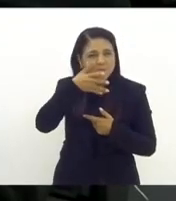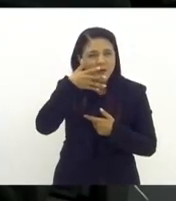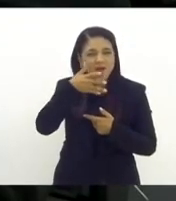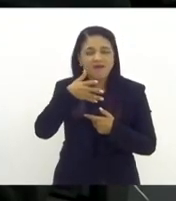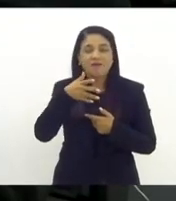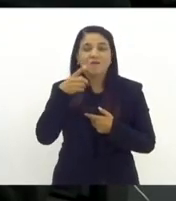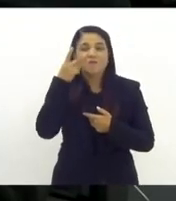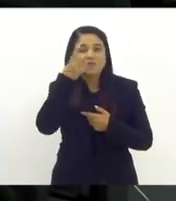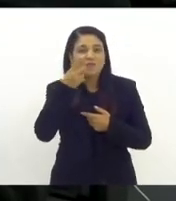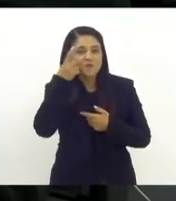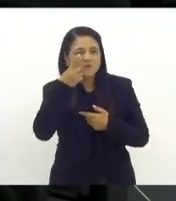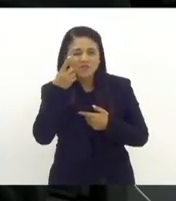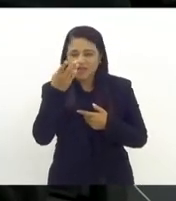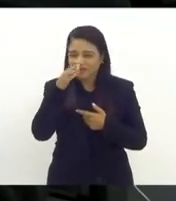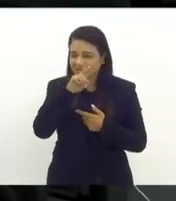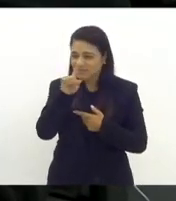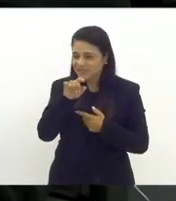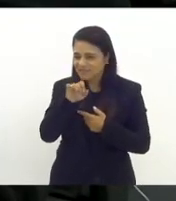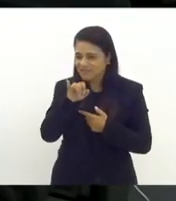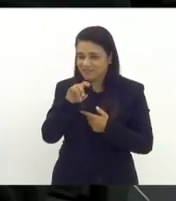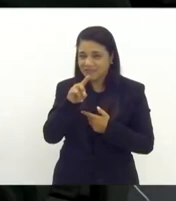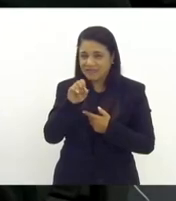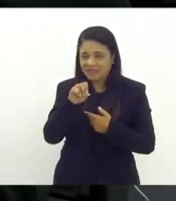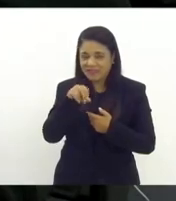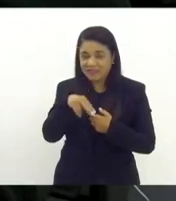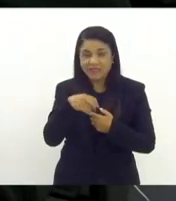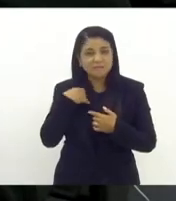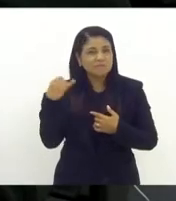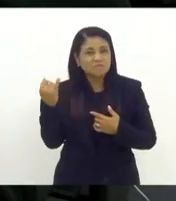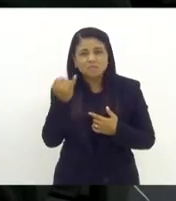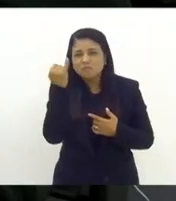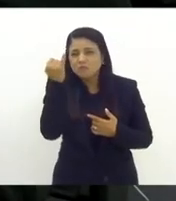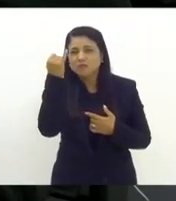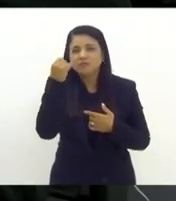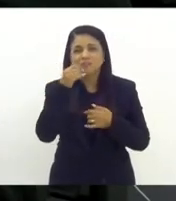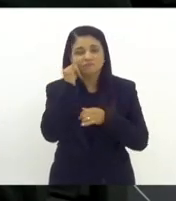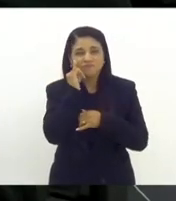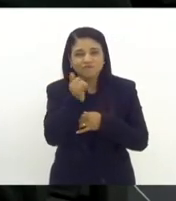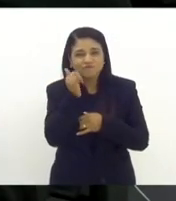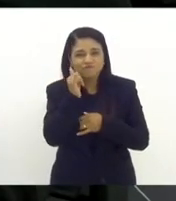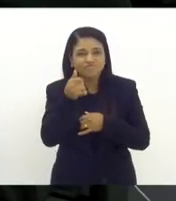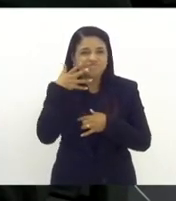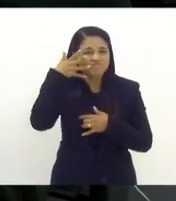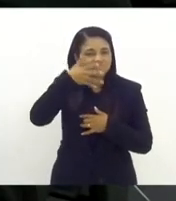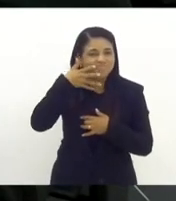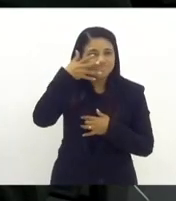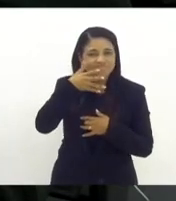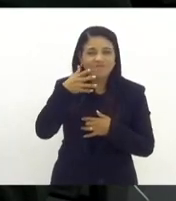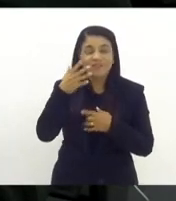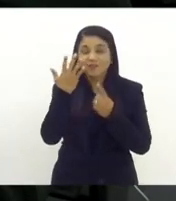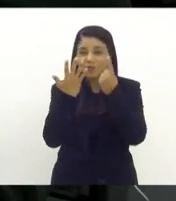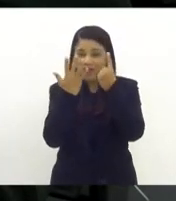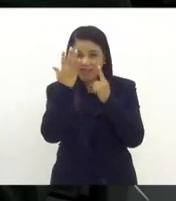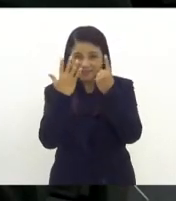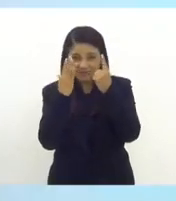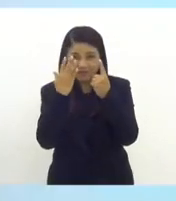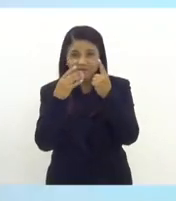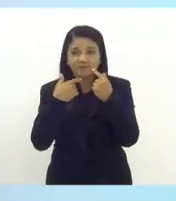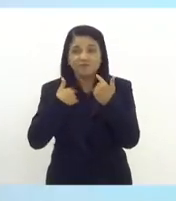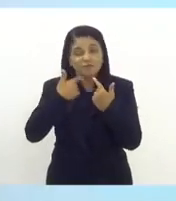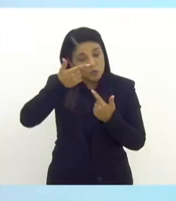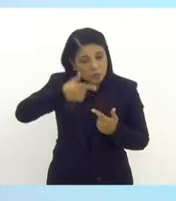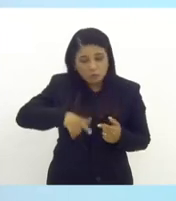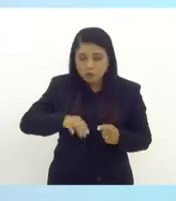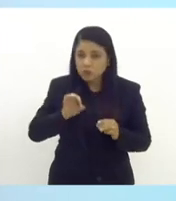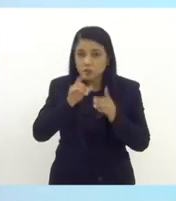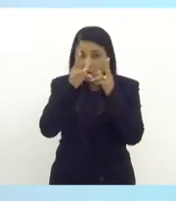dando para gente porque é super importante a gente poder falar do carnaval já abusando a toda não vão me repetir com relação ao